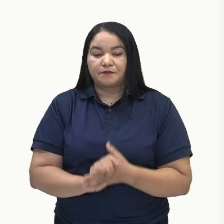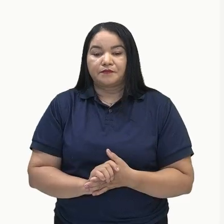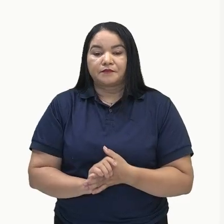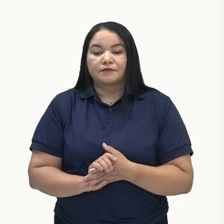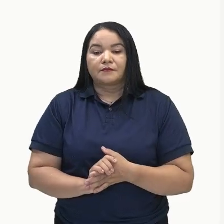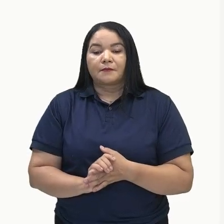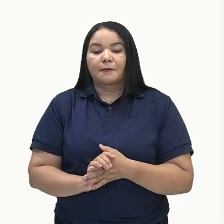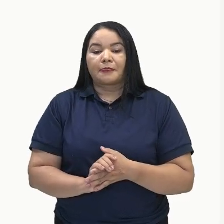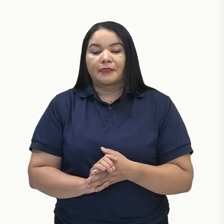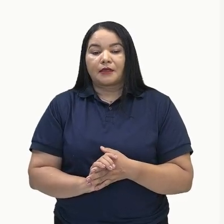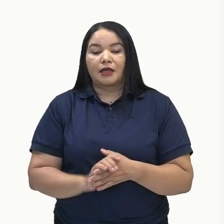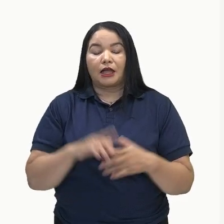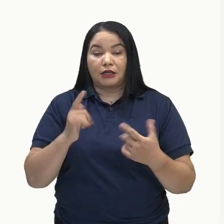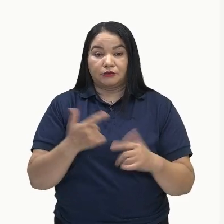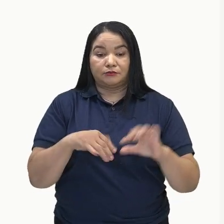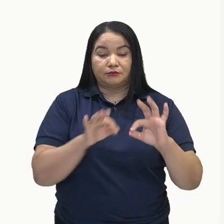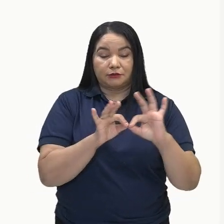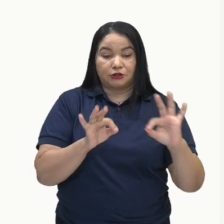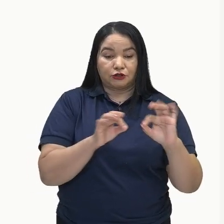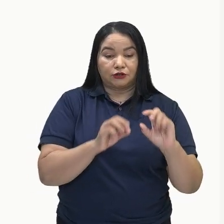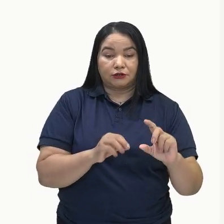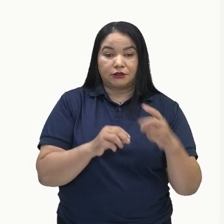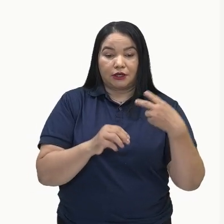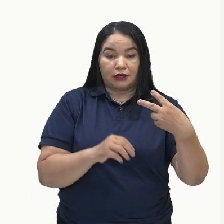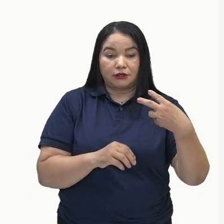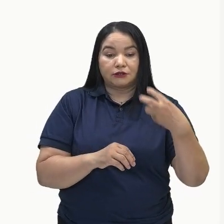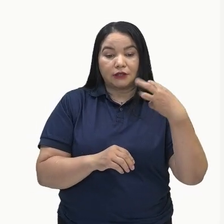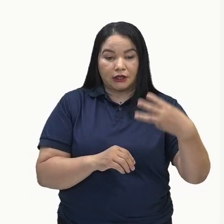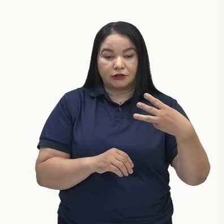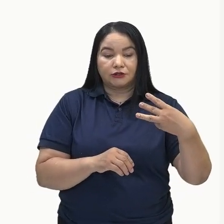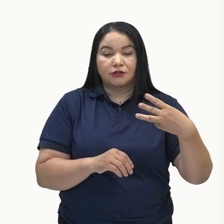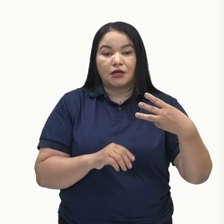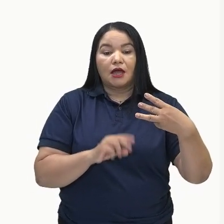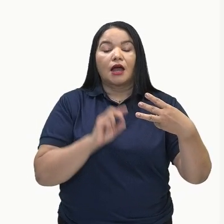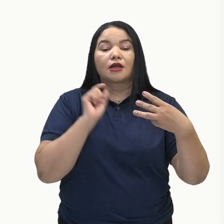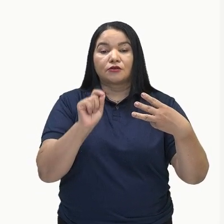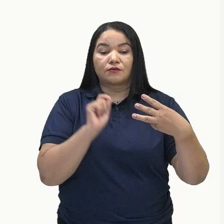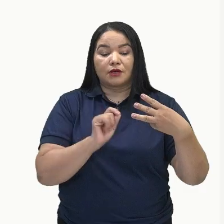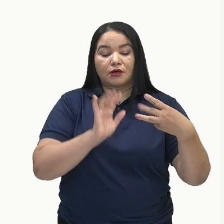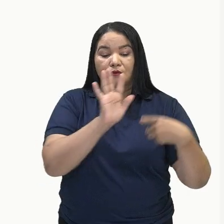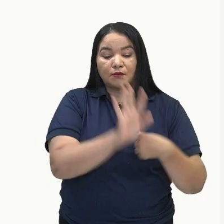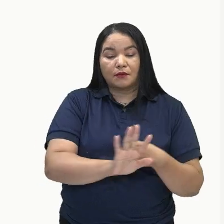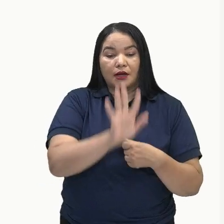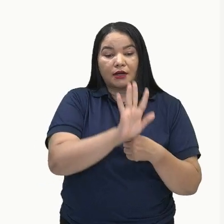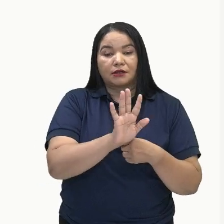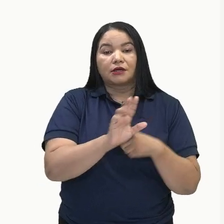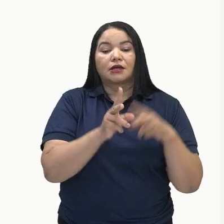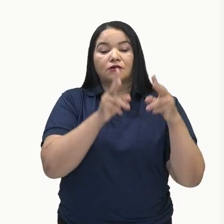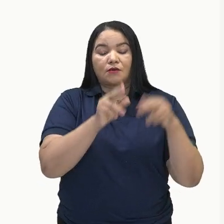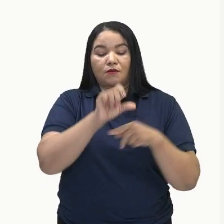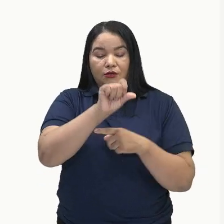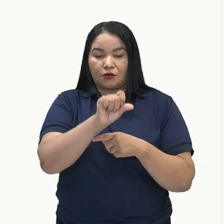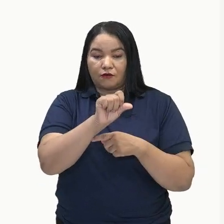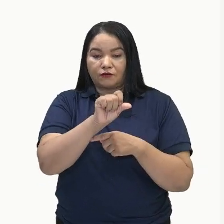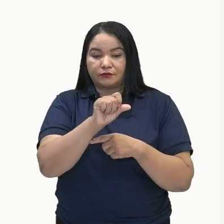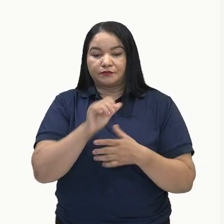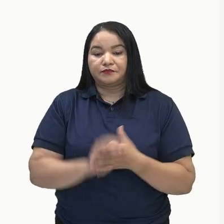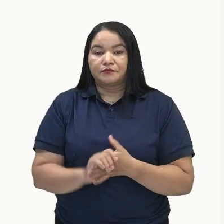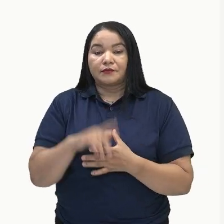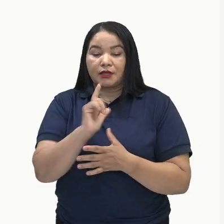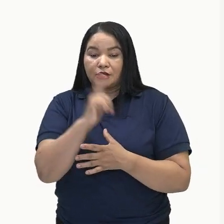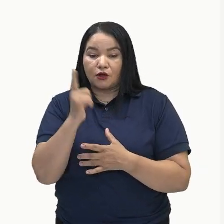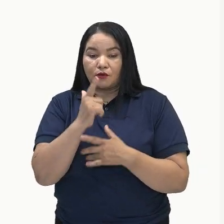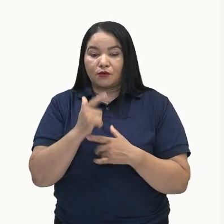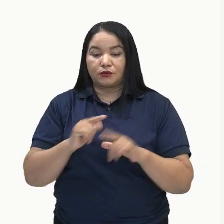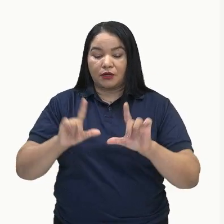igual a 25. Para o lado que mede 3, ó, a área formada por um quadrado de lado 3 ó, é igual a 9, ó, certo? E para o